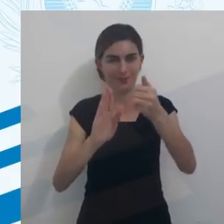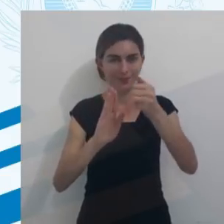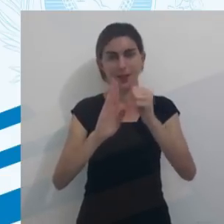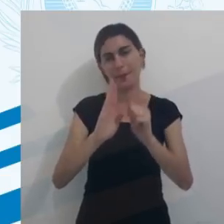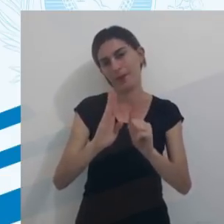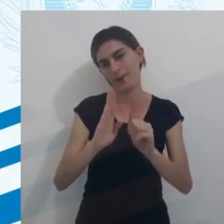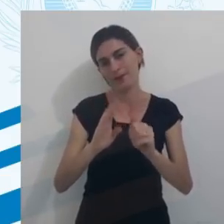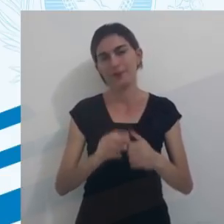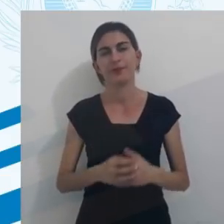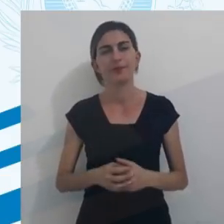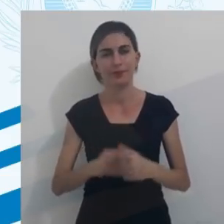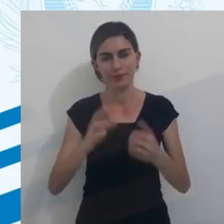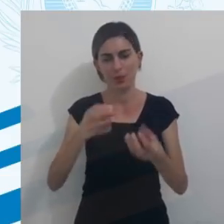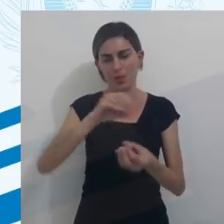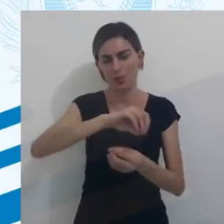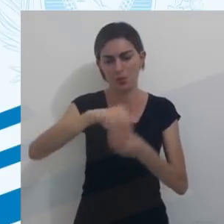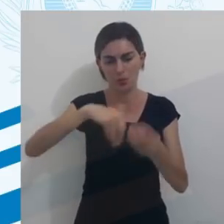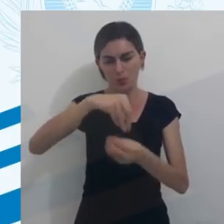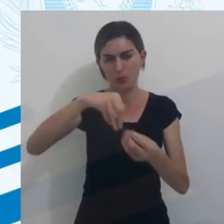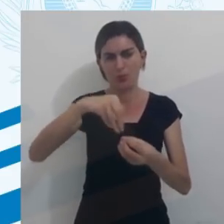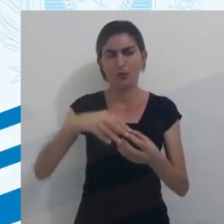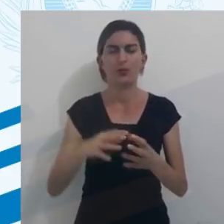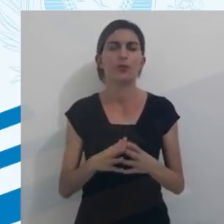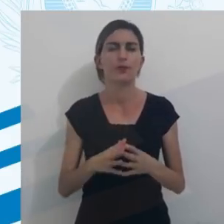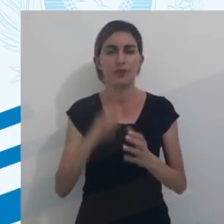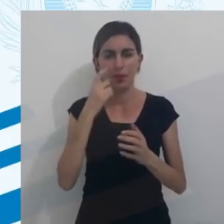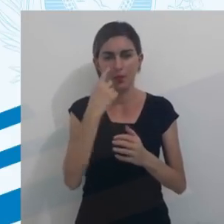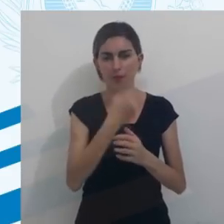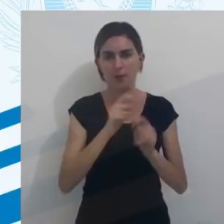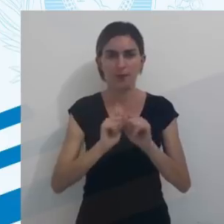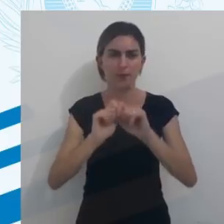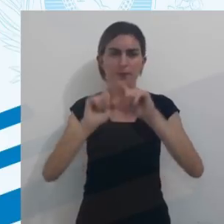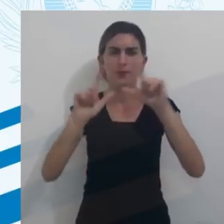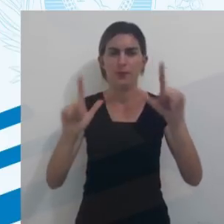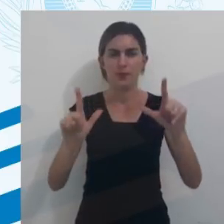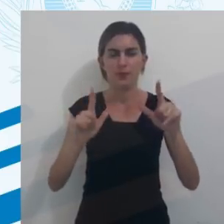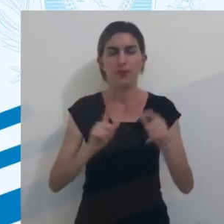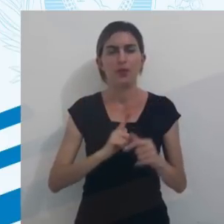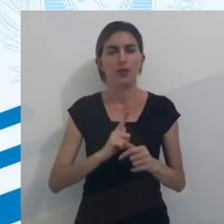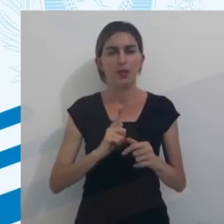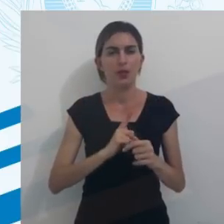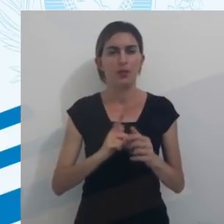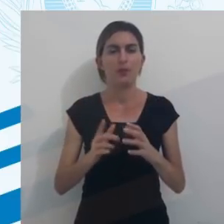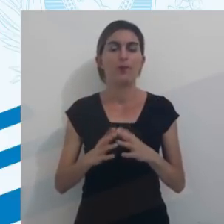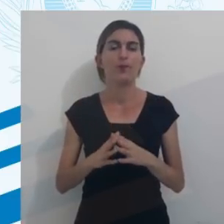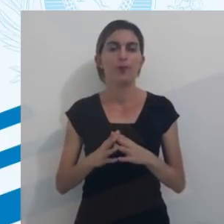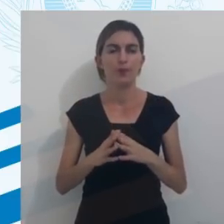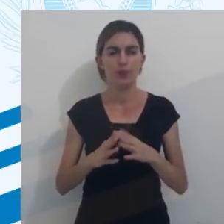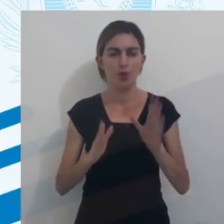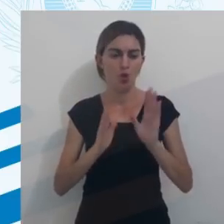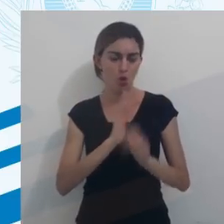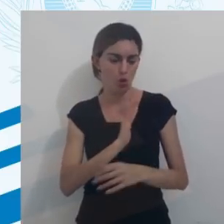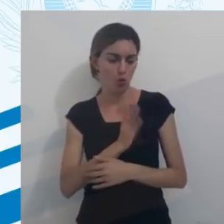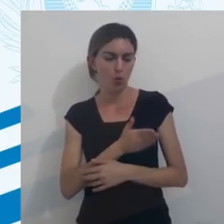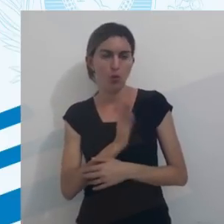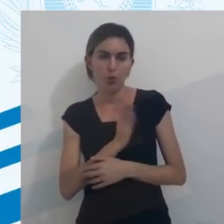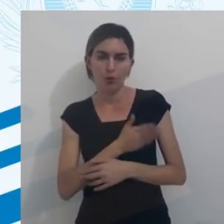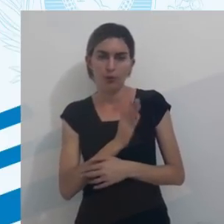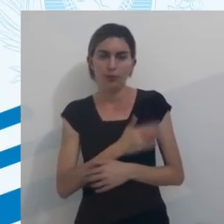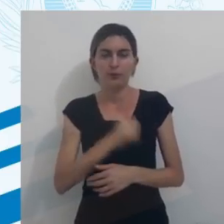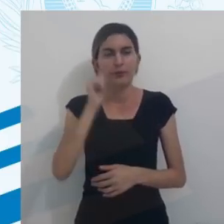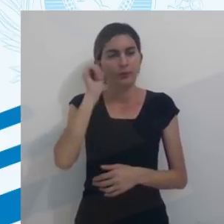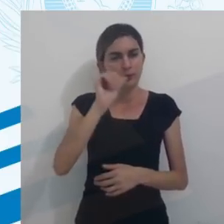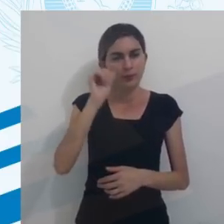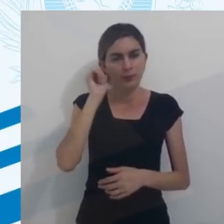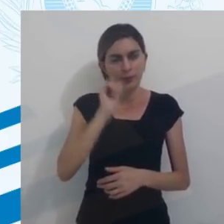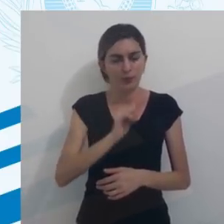um exemplo de reações de síntese. Vejam essa imagem. Eu tenho uma imagem aí de um coração feminino,